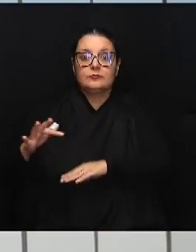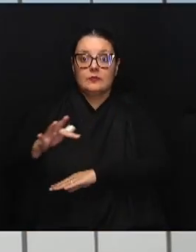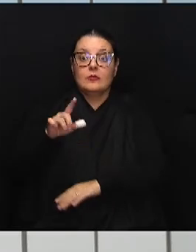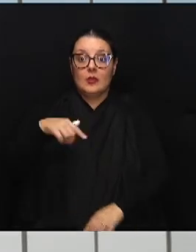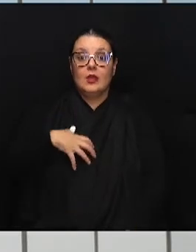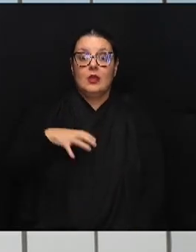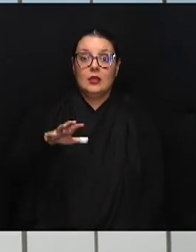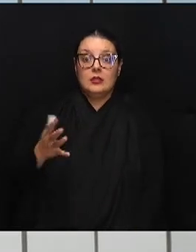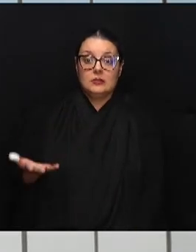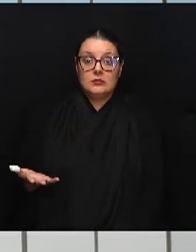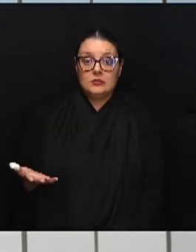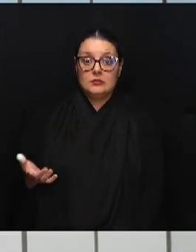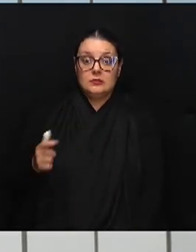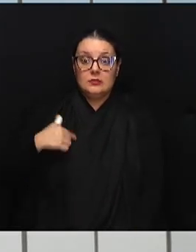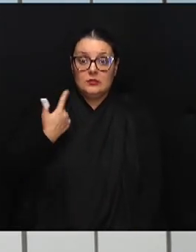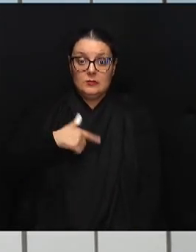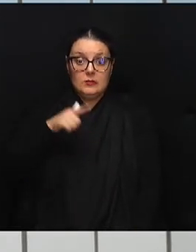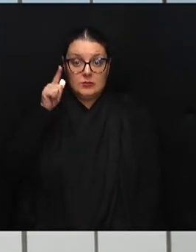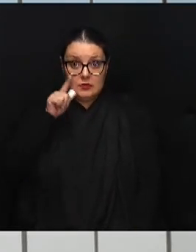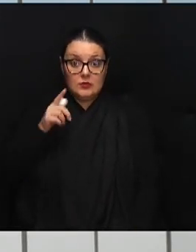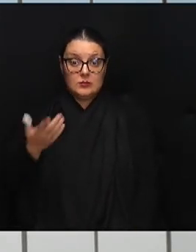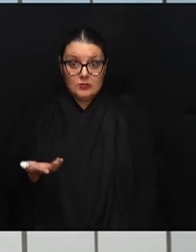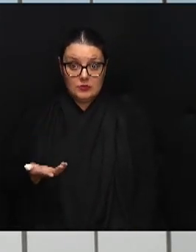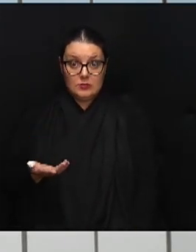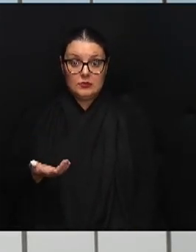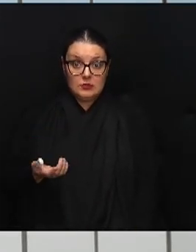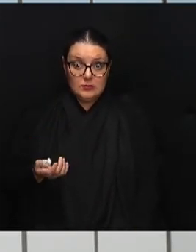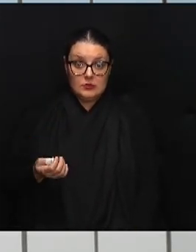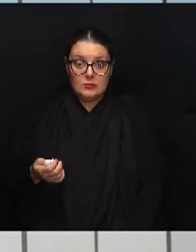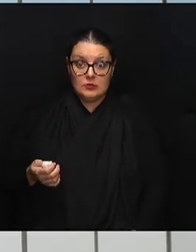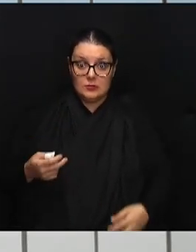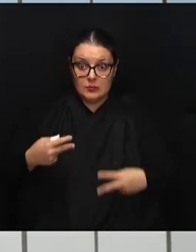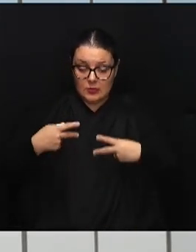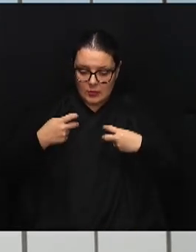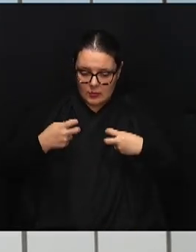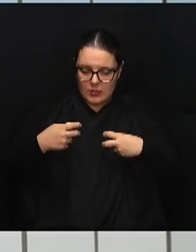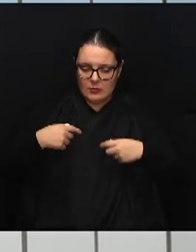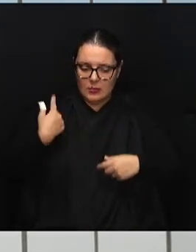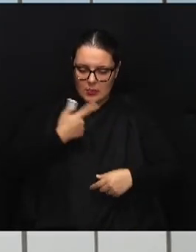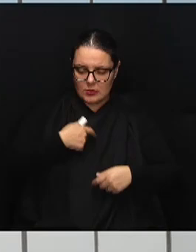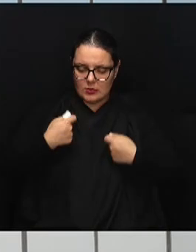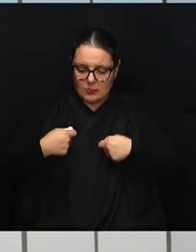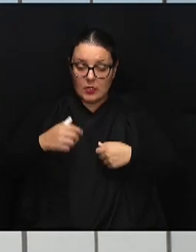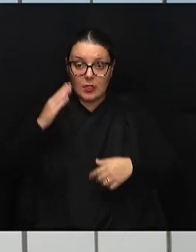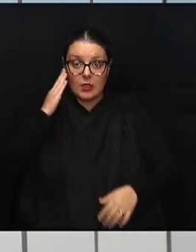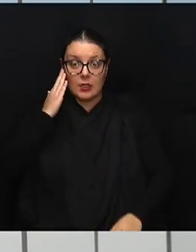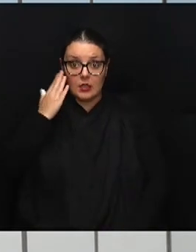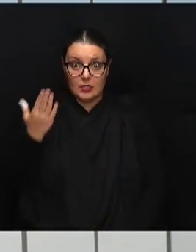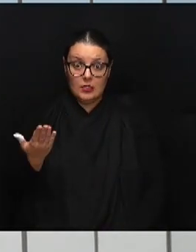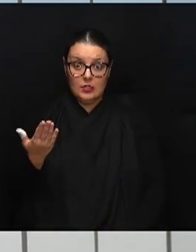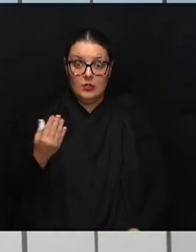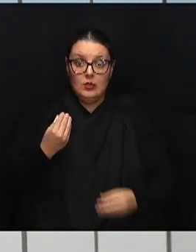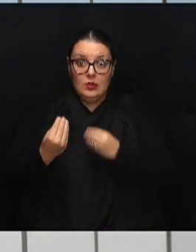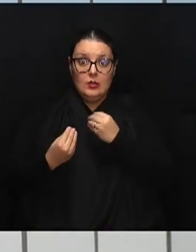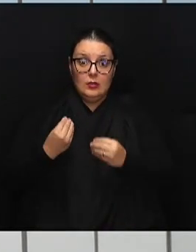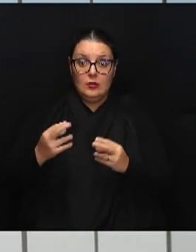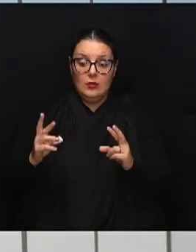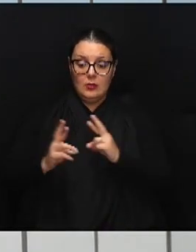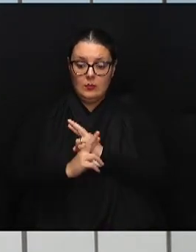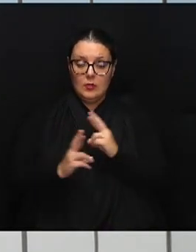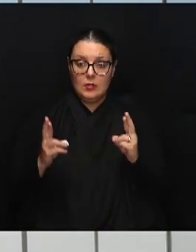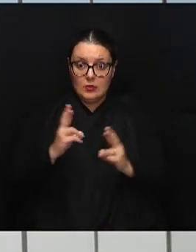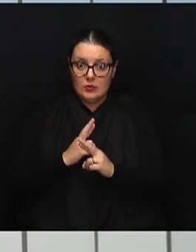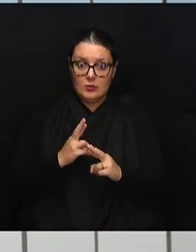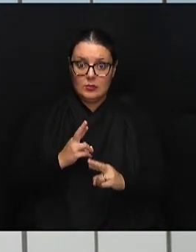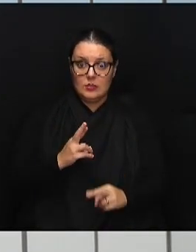né? Então, que a gente consiga olhar para as nossas necessidades para entender como está sendo a nossa relação. Se